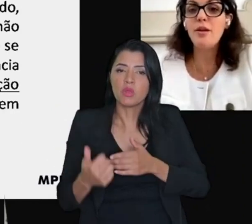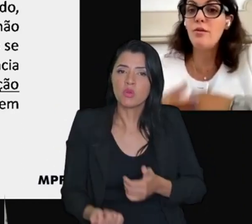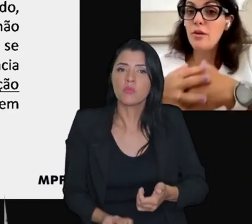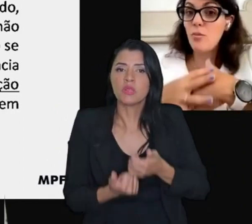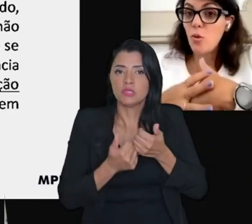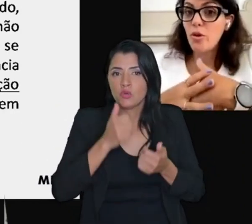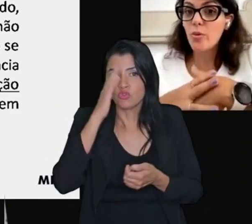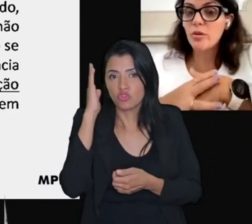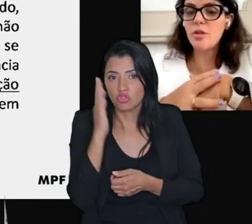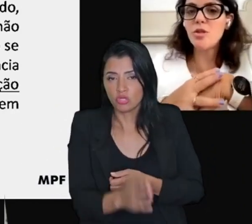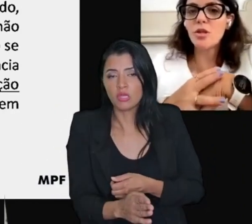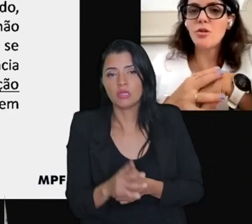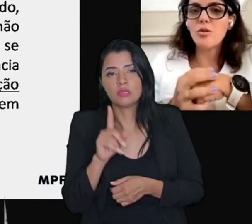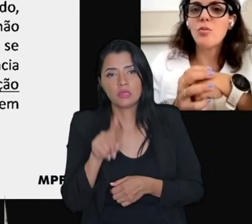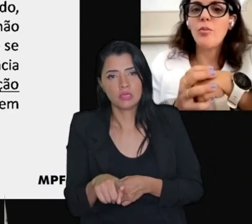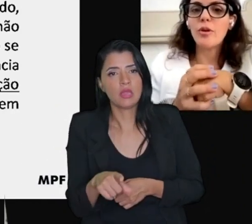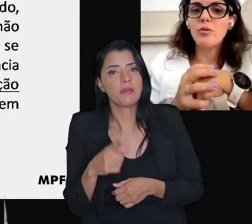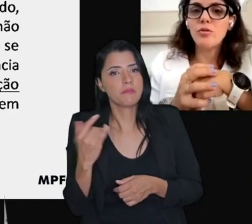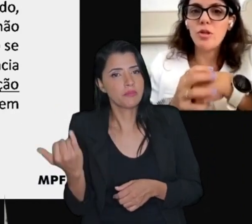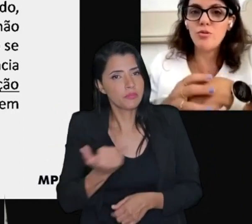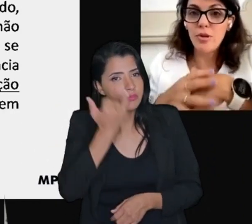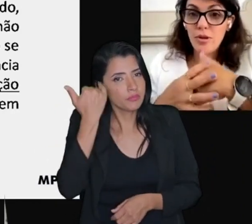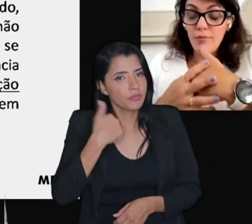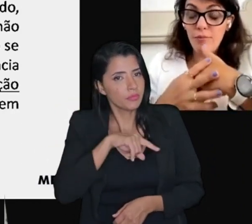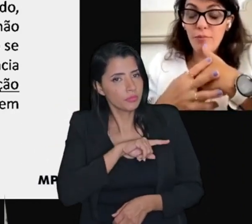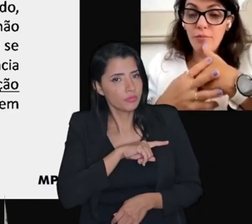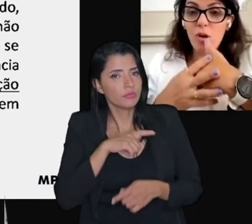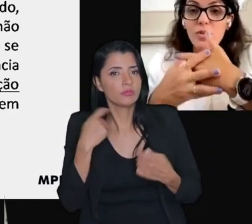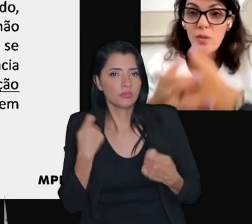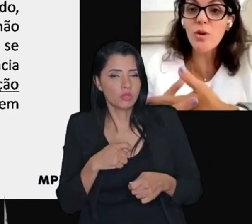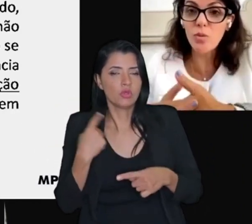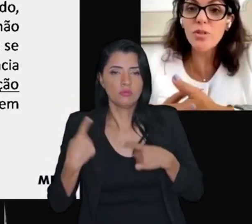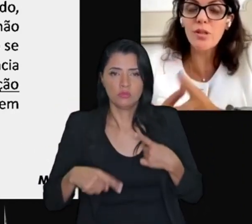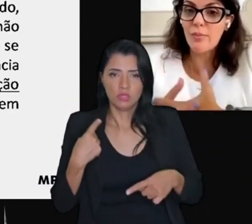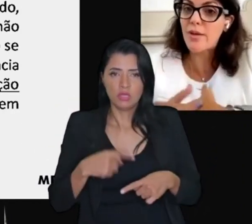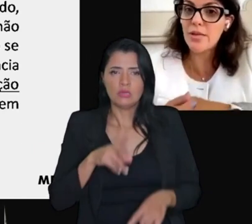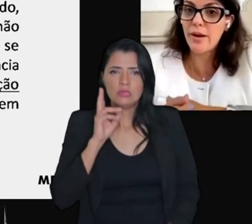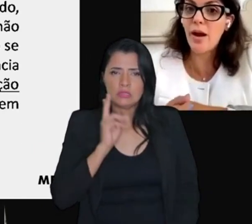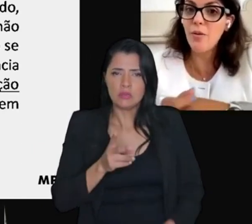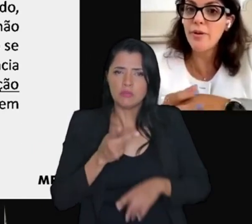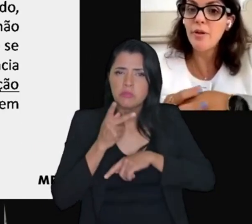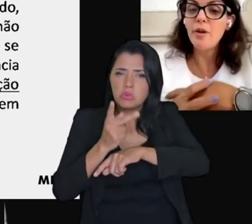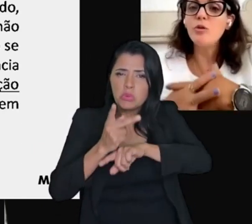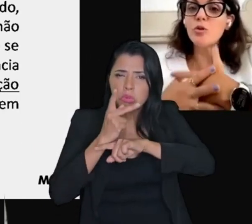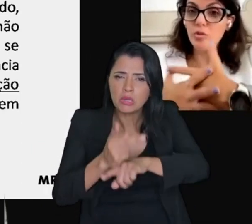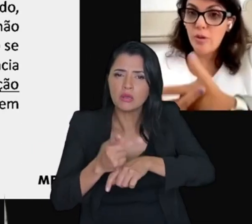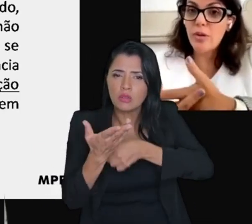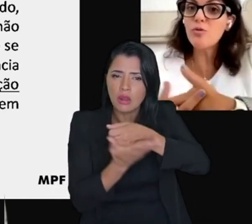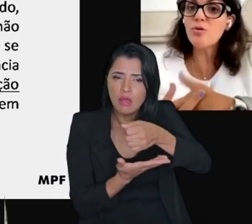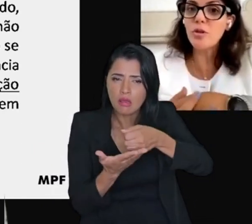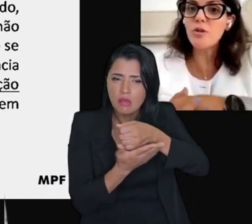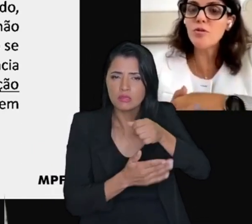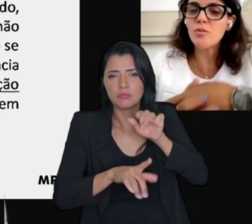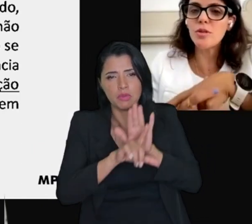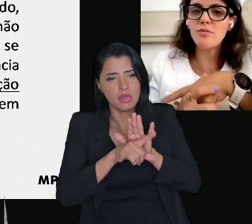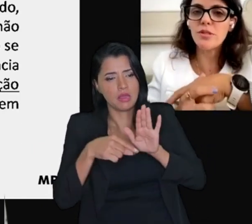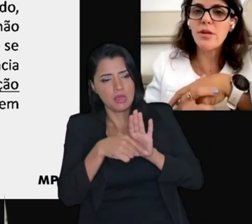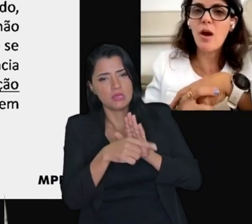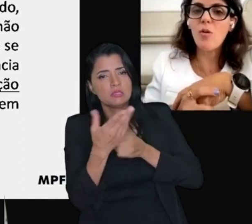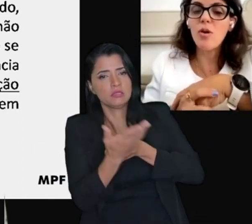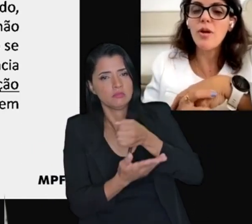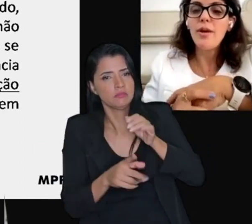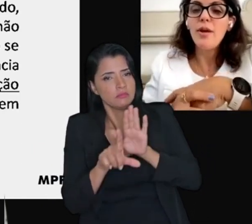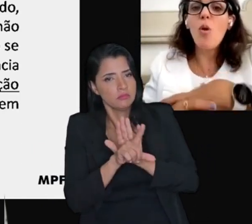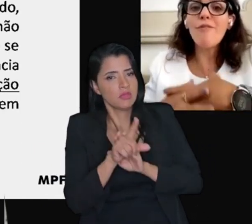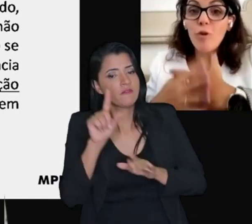direta, né? E é muito importante que nós, como operadores do direito, vamos sempre em busca da base legal e dos fundamentos jurídicos para se